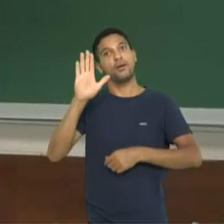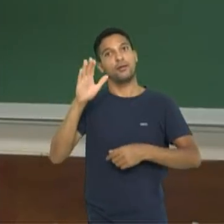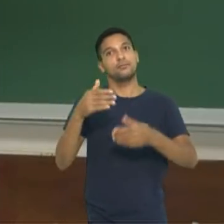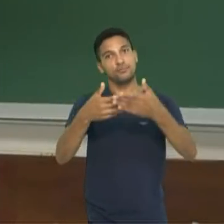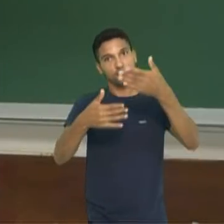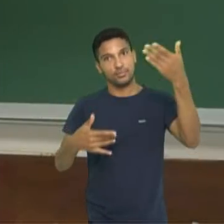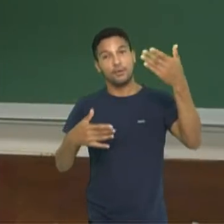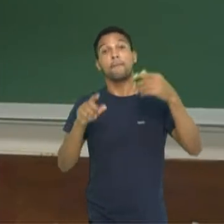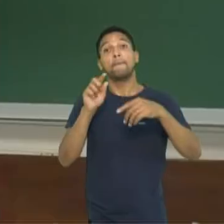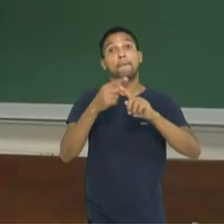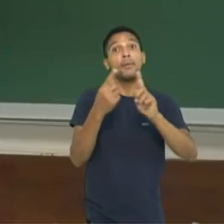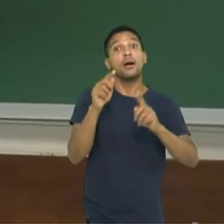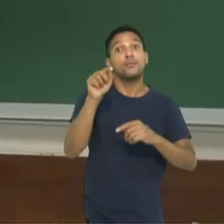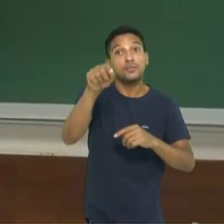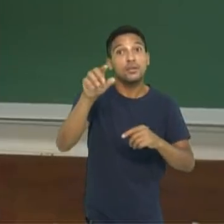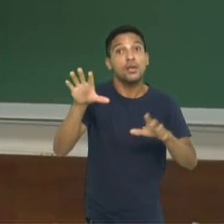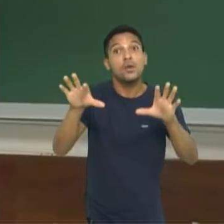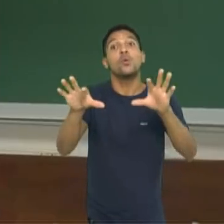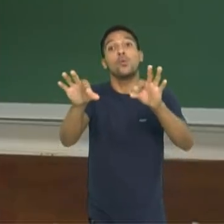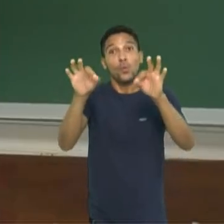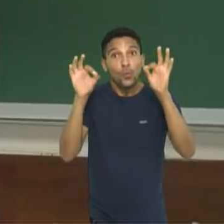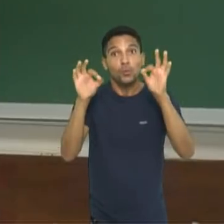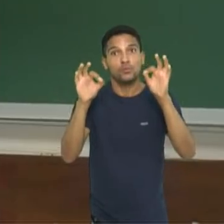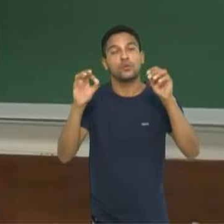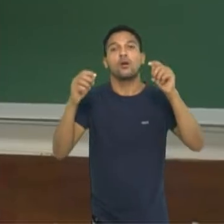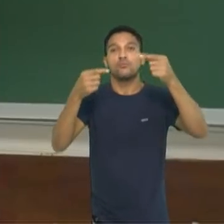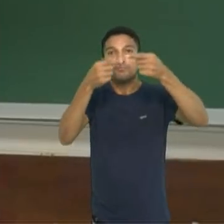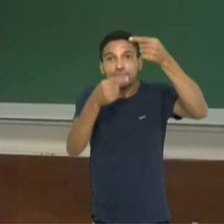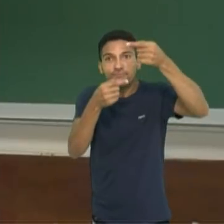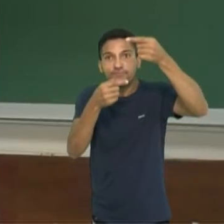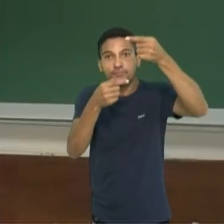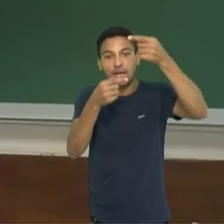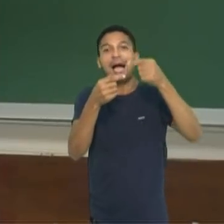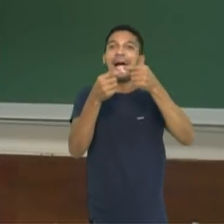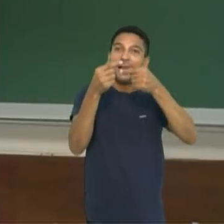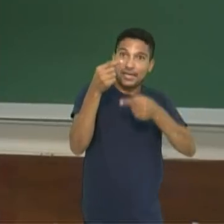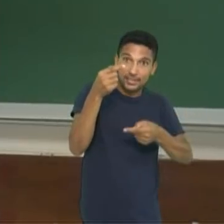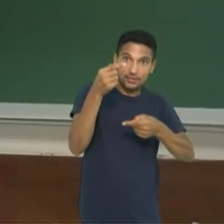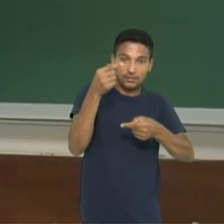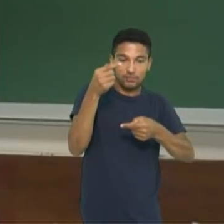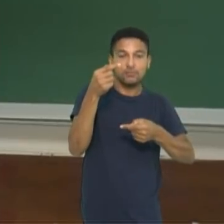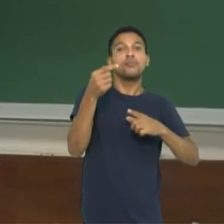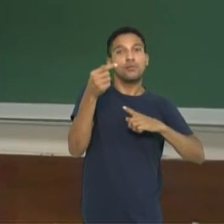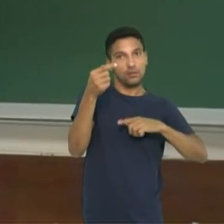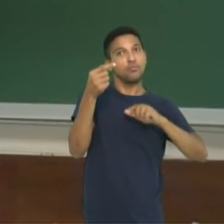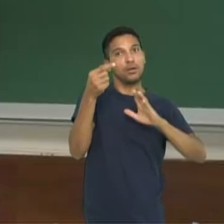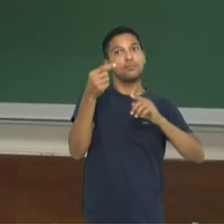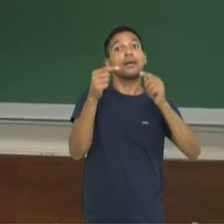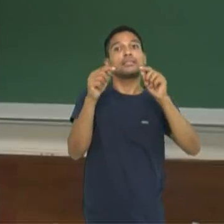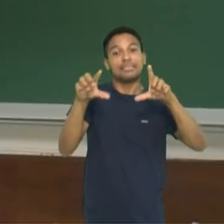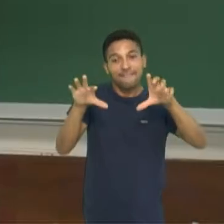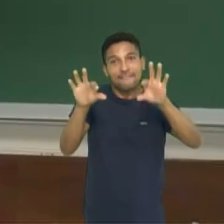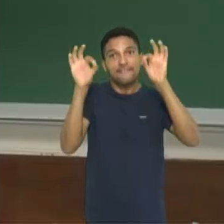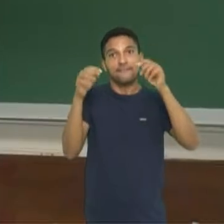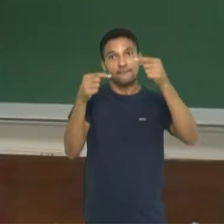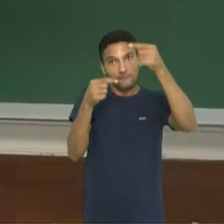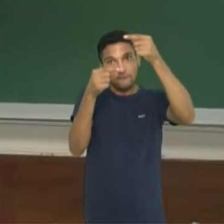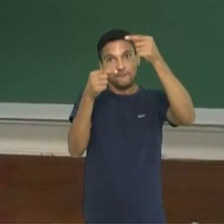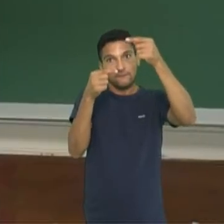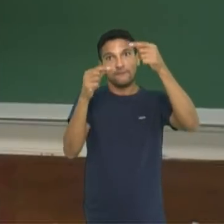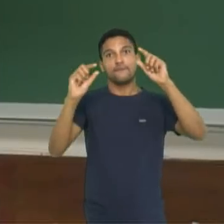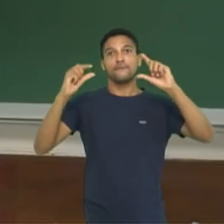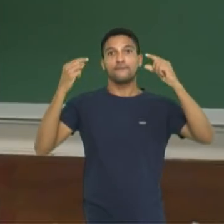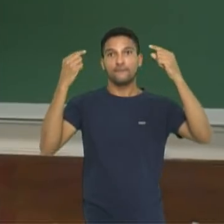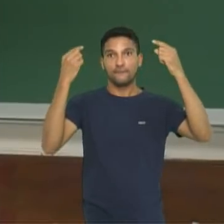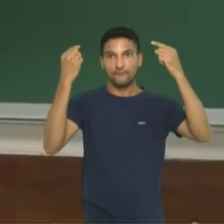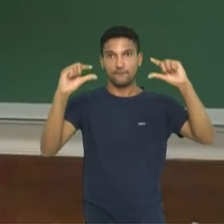parênteses. Na sequência, abre aspas, ou para as aspas, é um tipo de pontuação muito utilizada para indicar citação